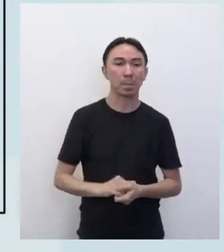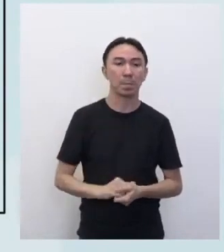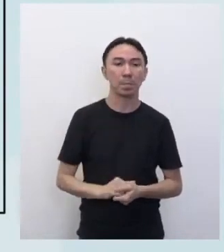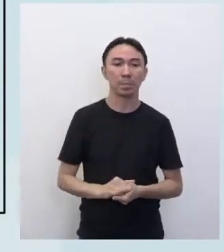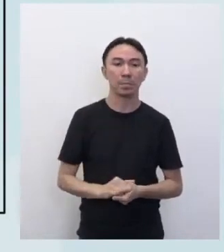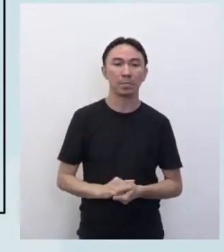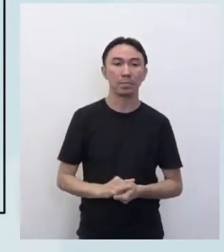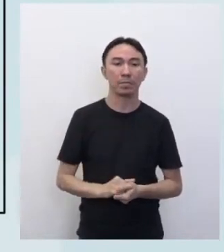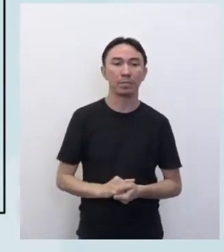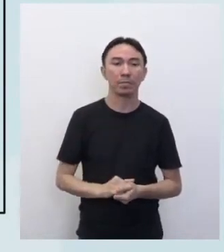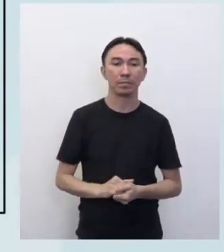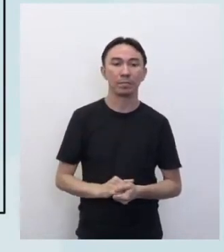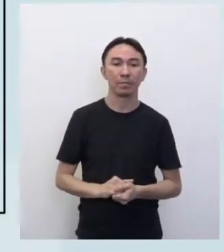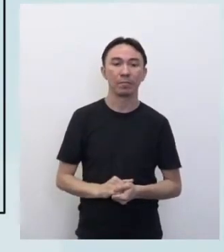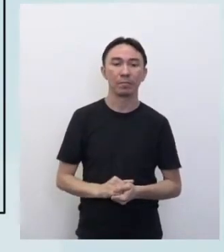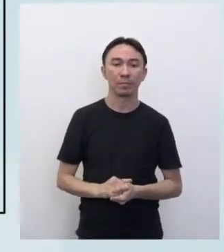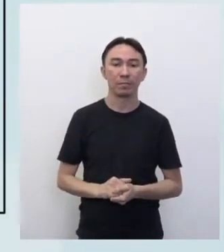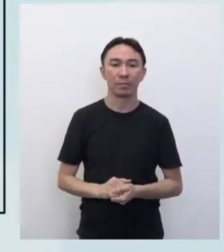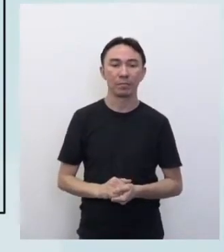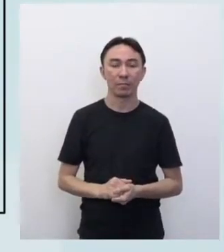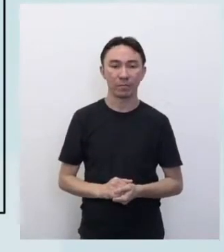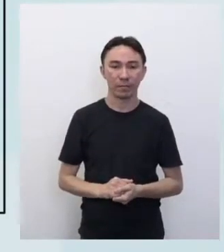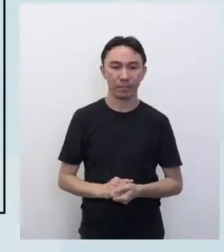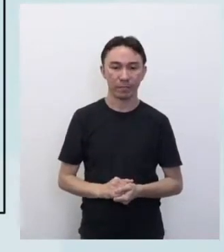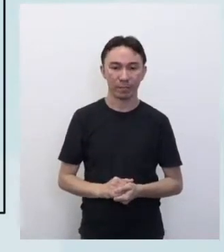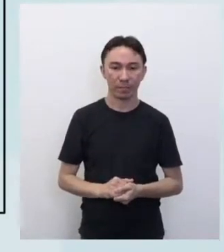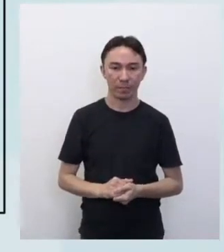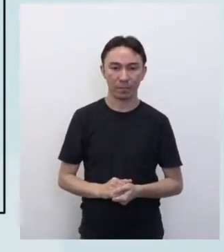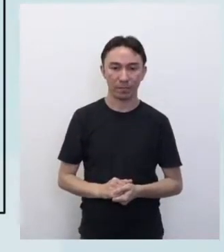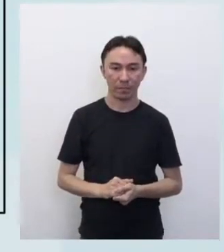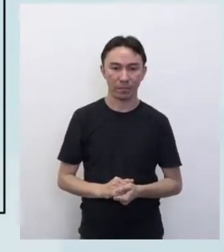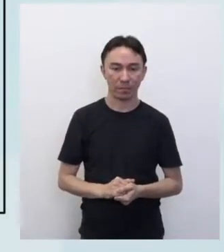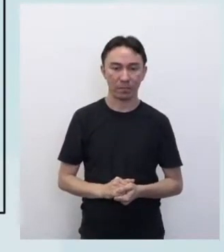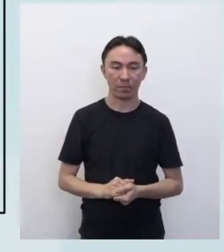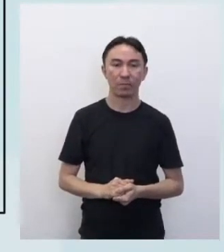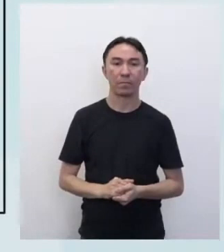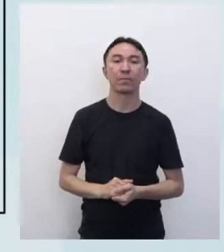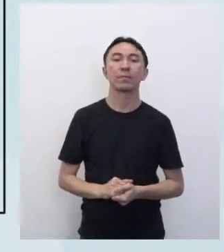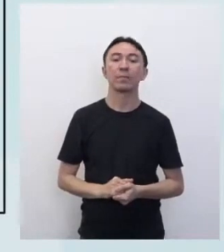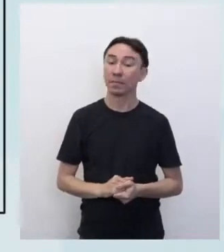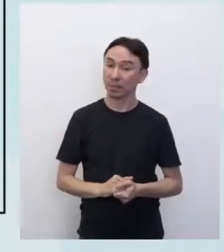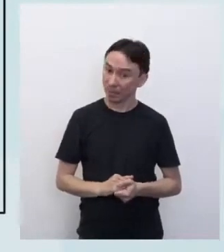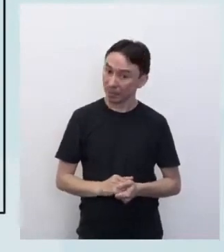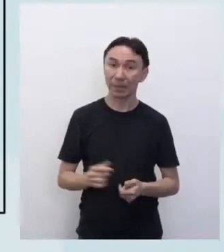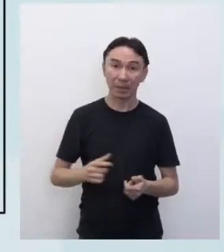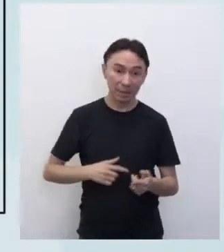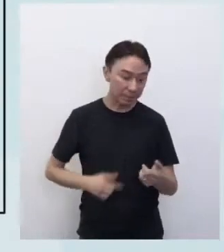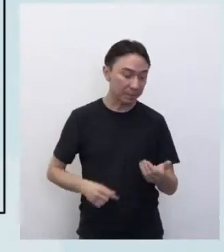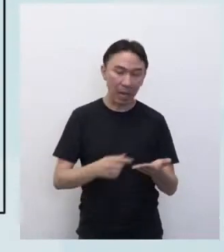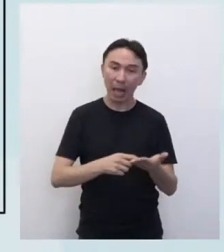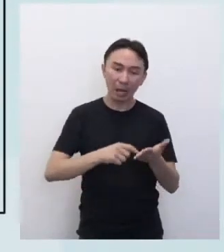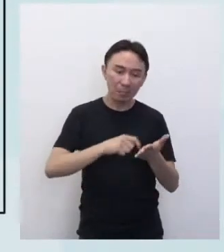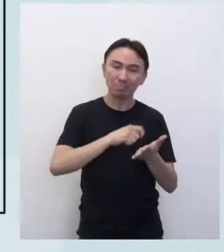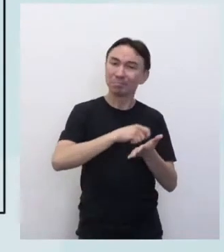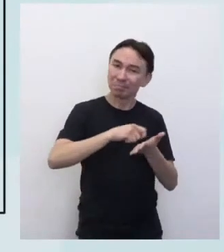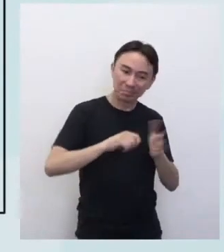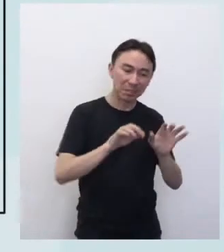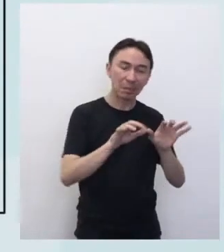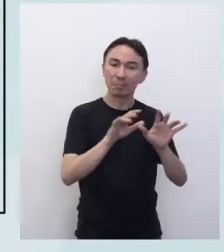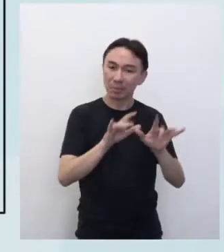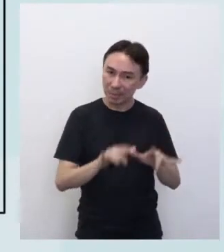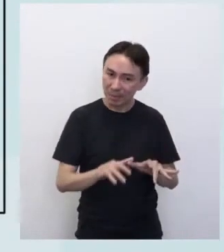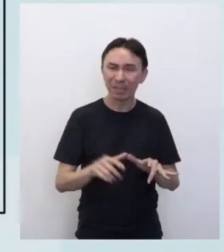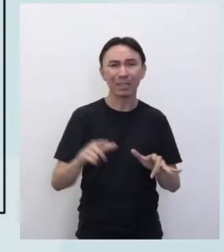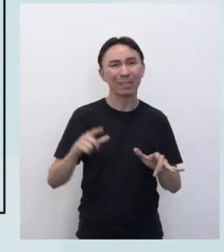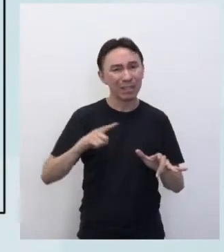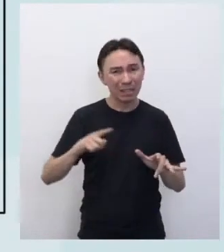interests and no background knowledge is required from the audience. Os artigos geralmente fornecem uma ampla gama